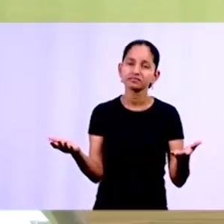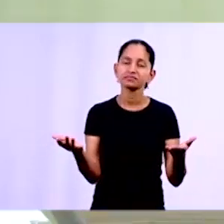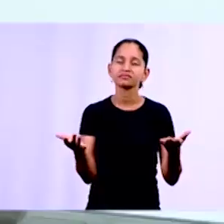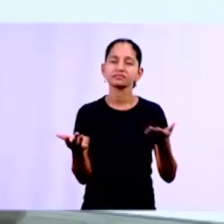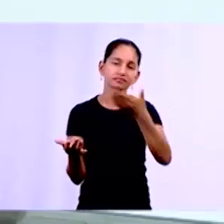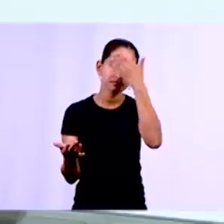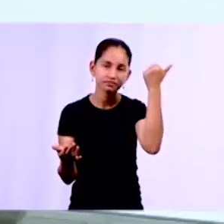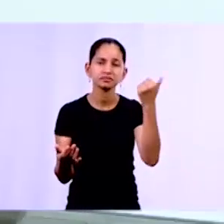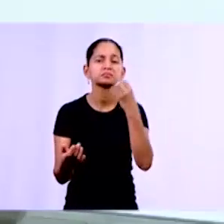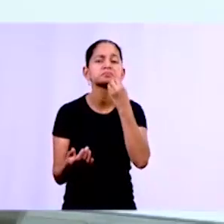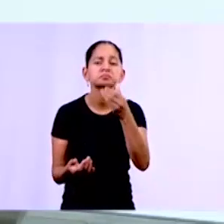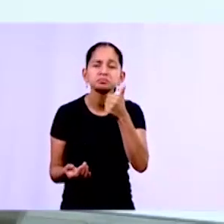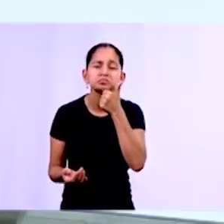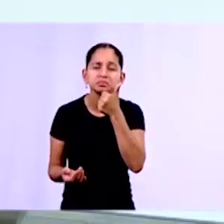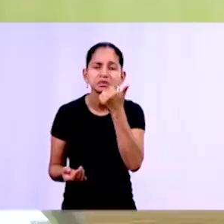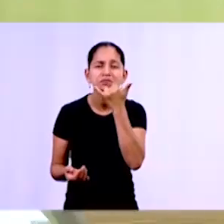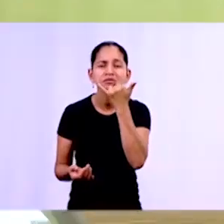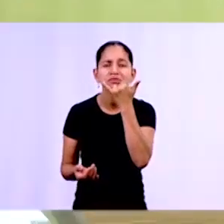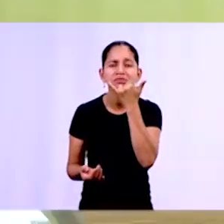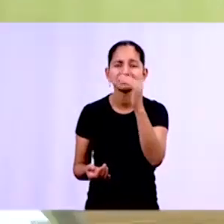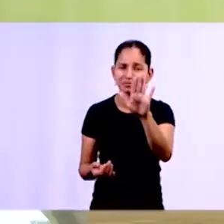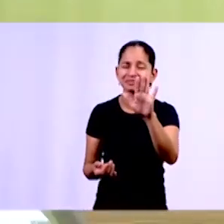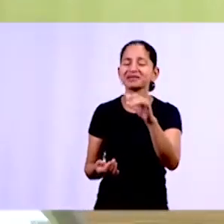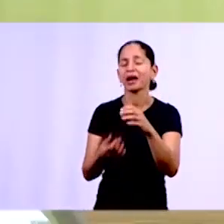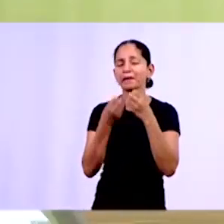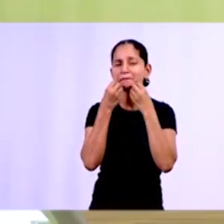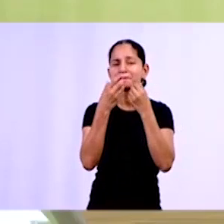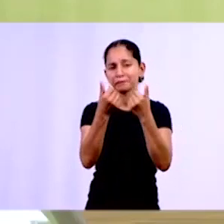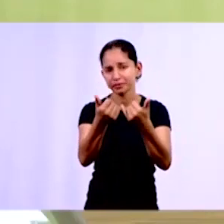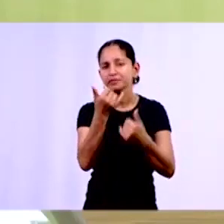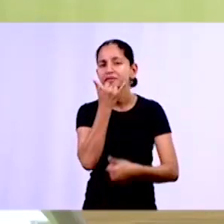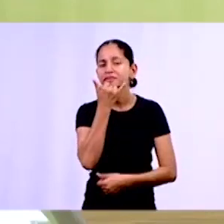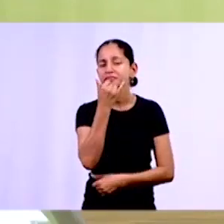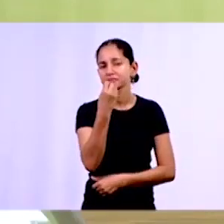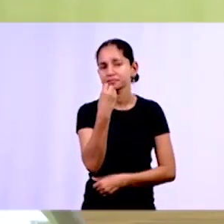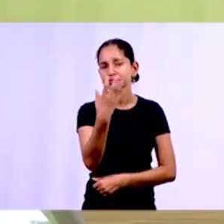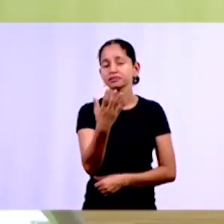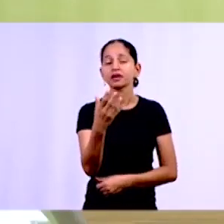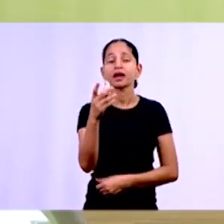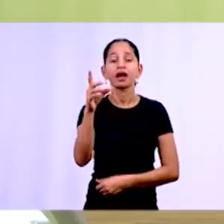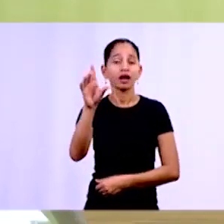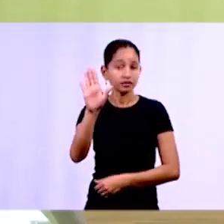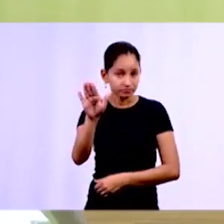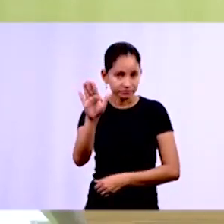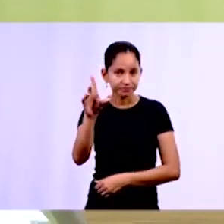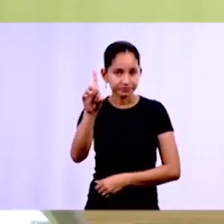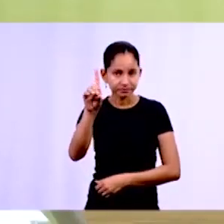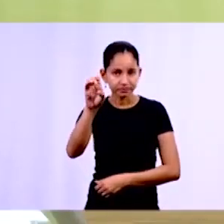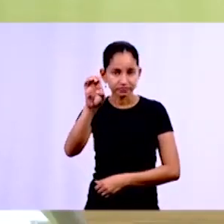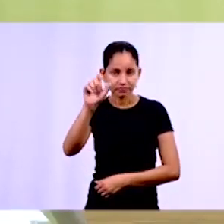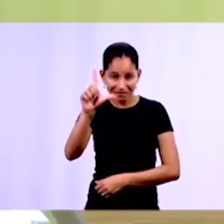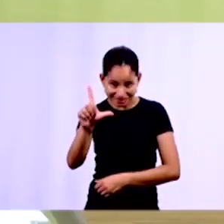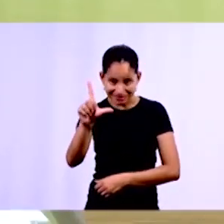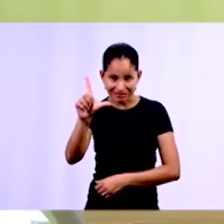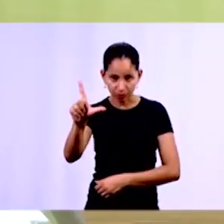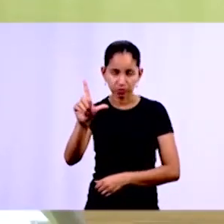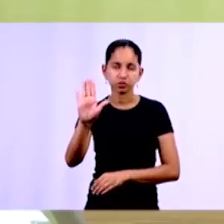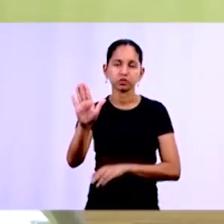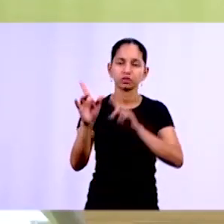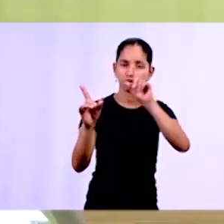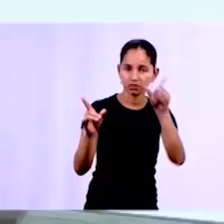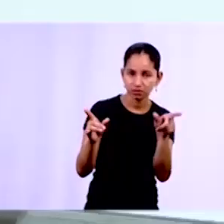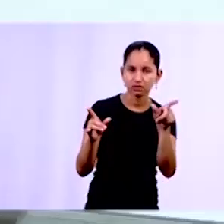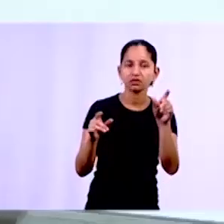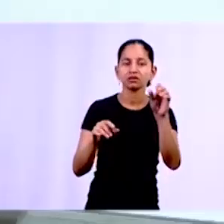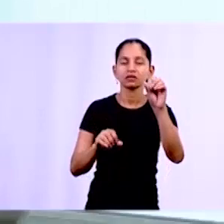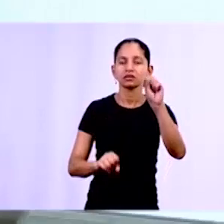Esqueci. Sony é muito bom. Né? Em relação à marca de computador Dell e Sony, qual a diferença entre os dois e qual o seu posicionamento em relação às